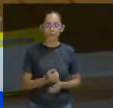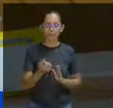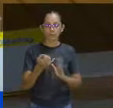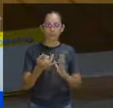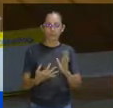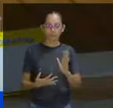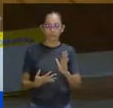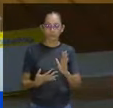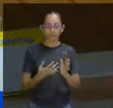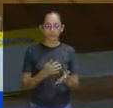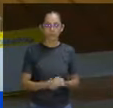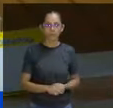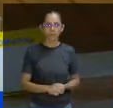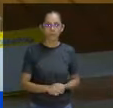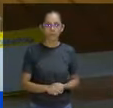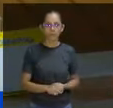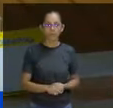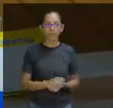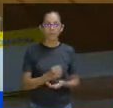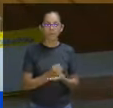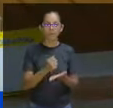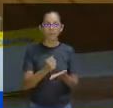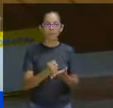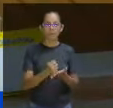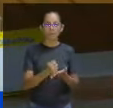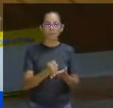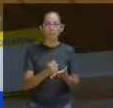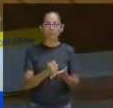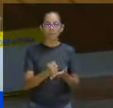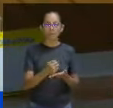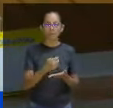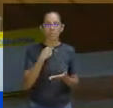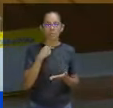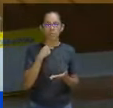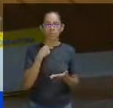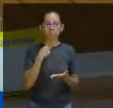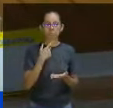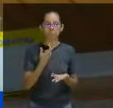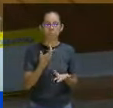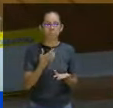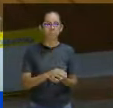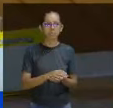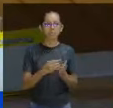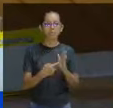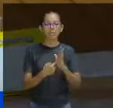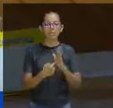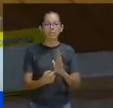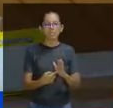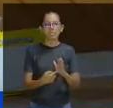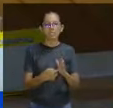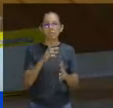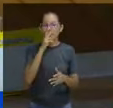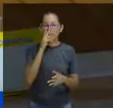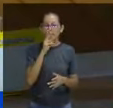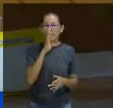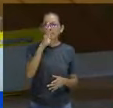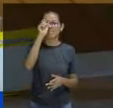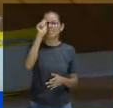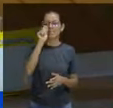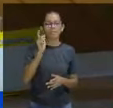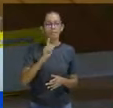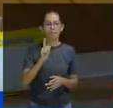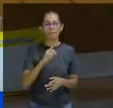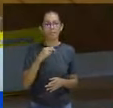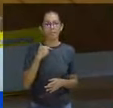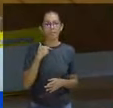da resolução, ele diz que essa documentação ela não pode ser apresentada assim aleatoriamente, ela tem que ter uma sequência lógica,